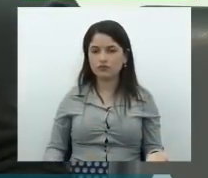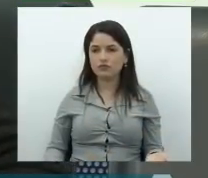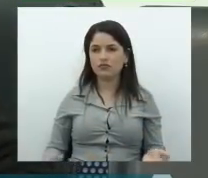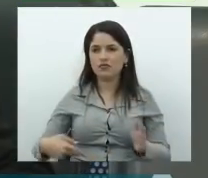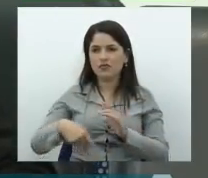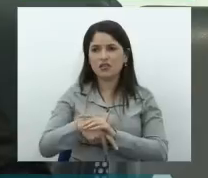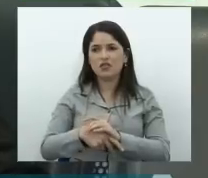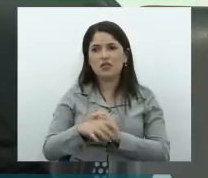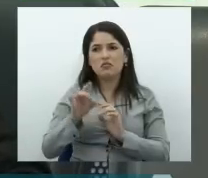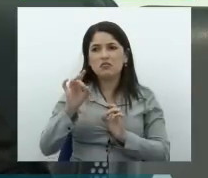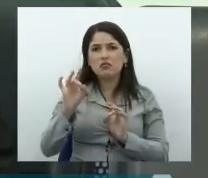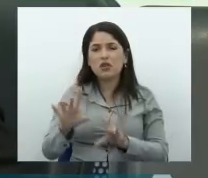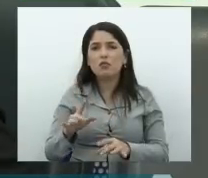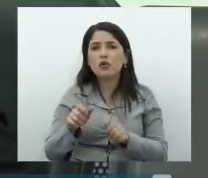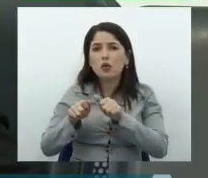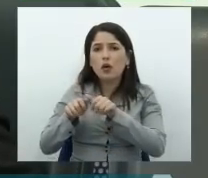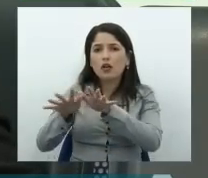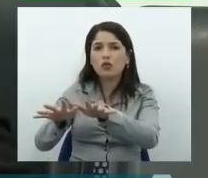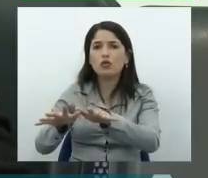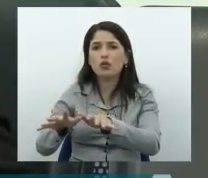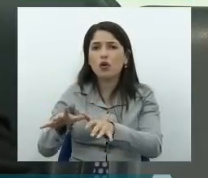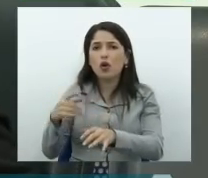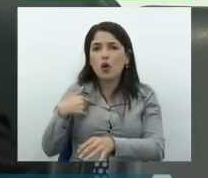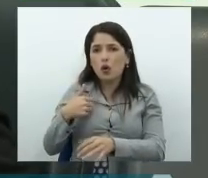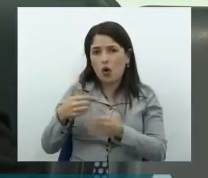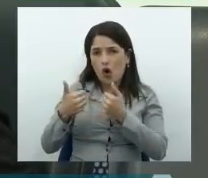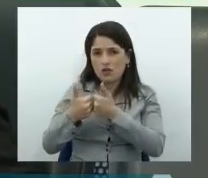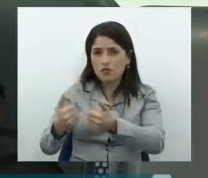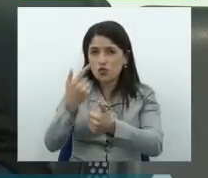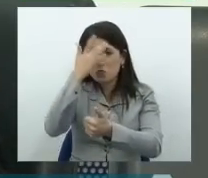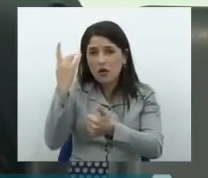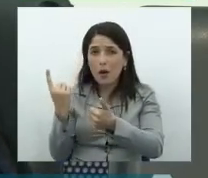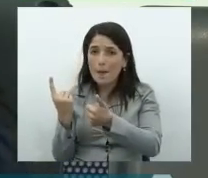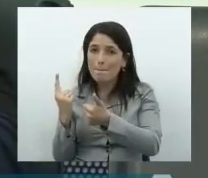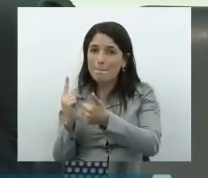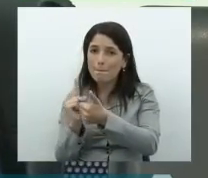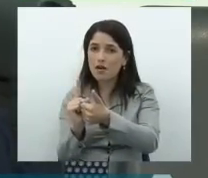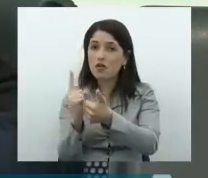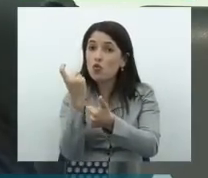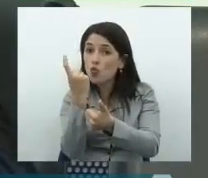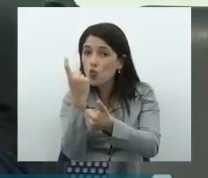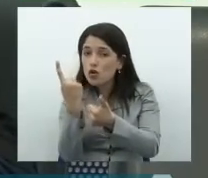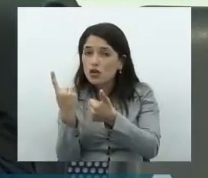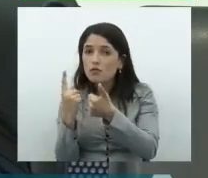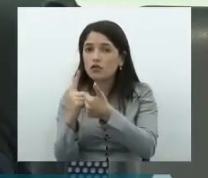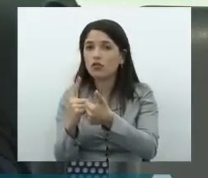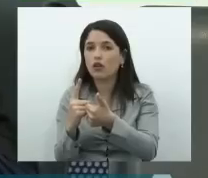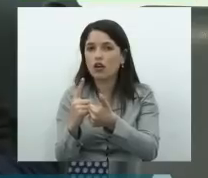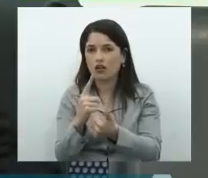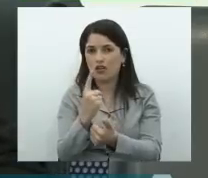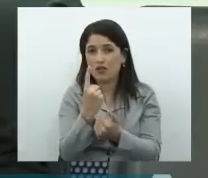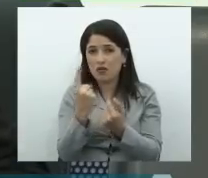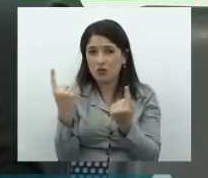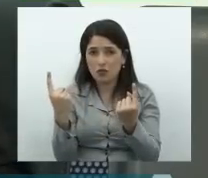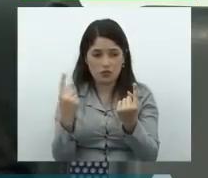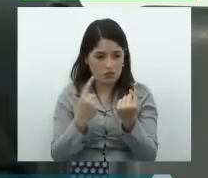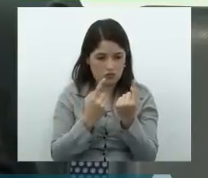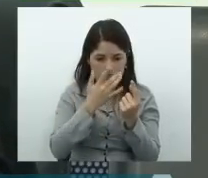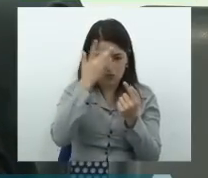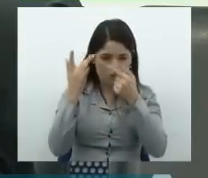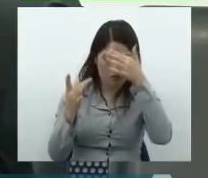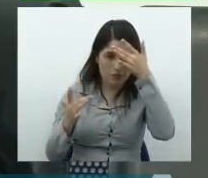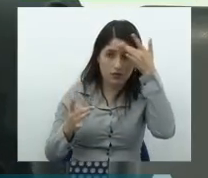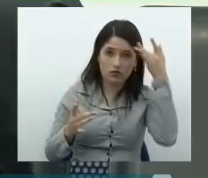quilômetro quadrado, por quilômetro rodado. E é a planilha das empresas que dizem isso. Ou